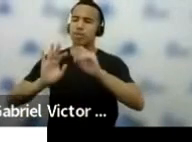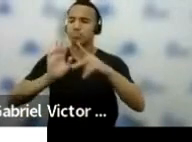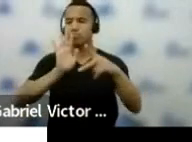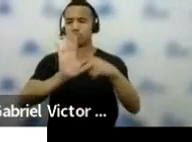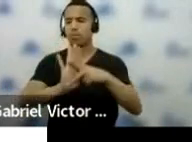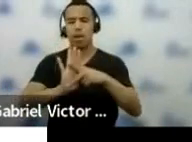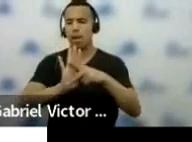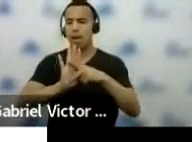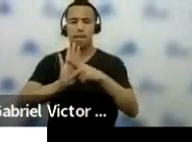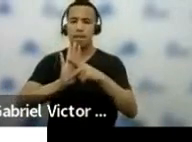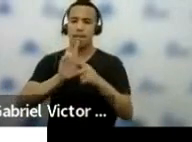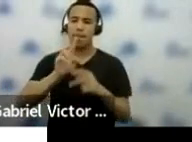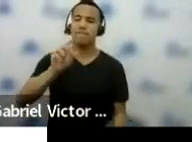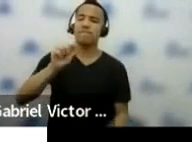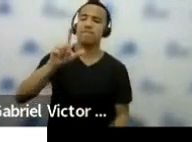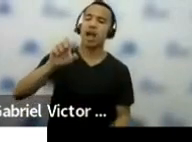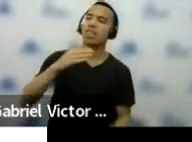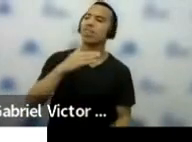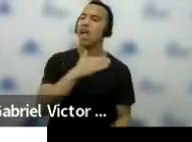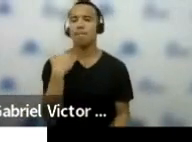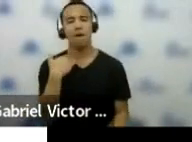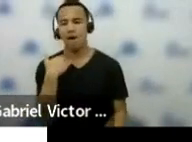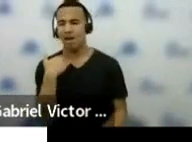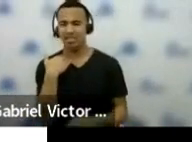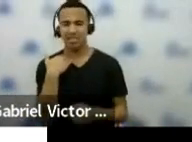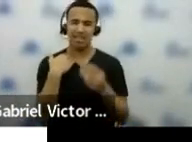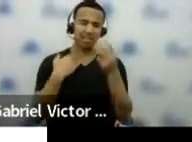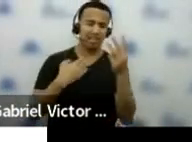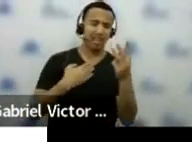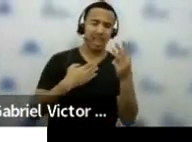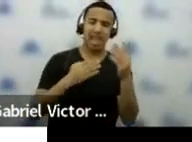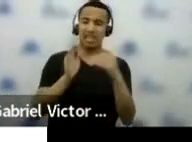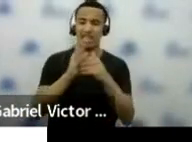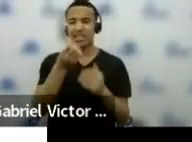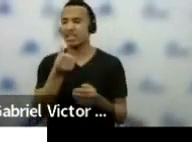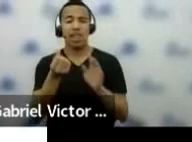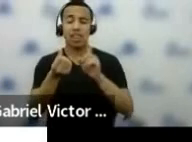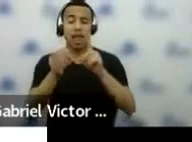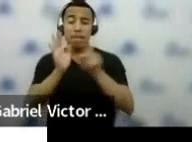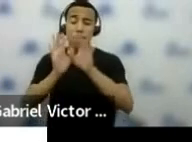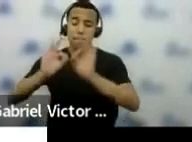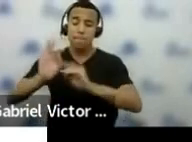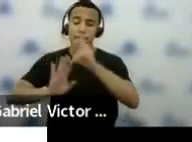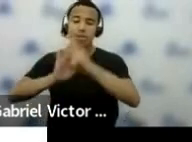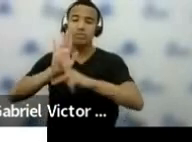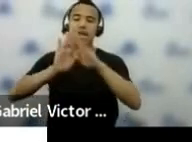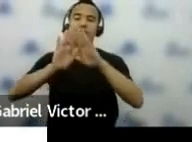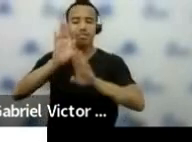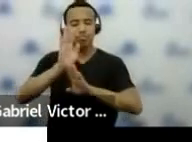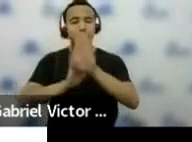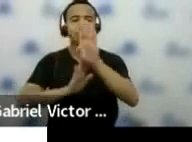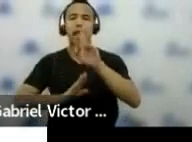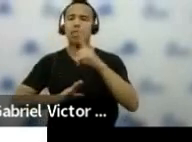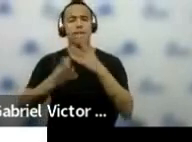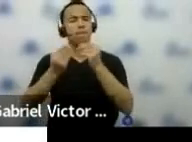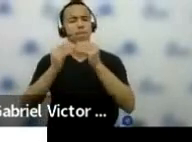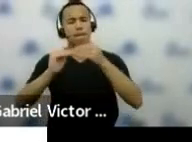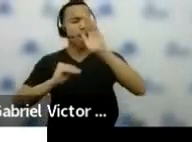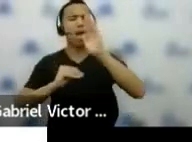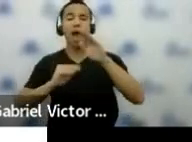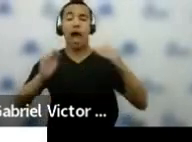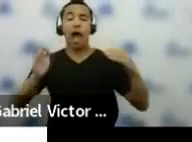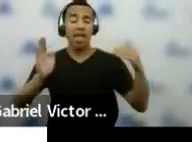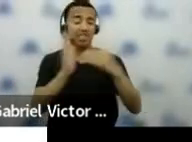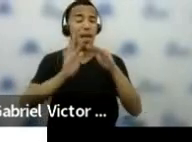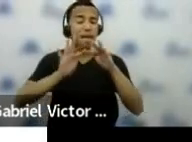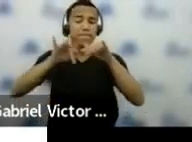o Vale da Morte ali, do TRL de 3 a 6, mas sim projetos que vão até um nível de maturidade muito maior até o